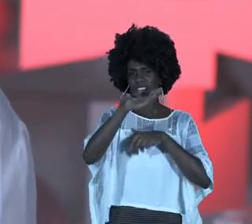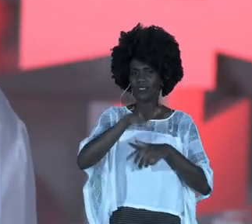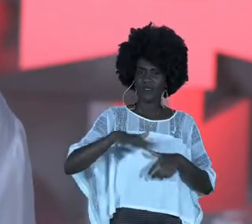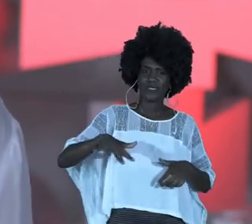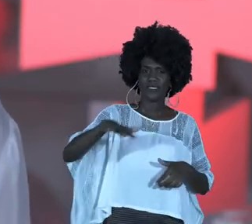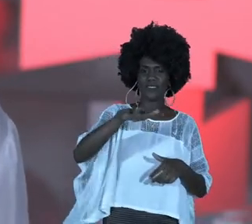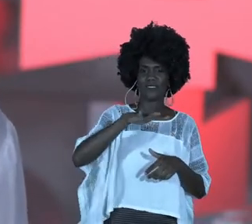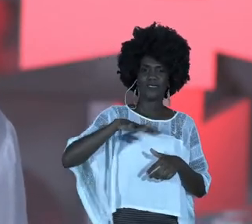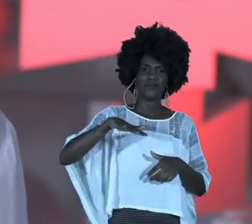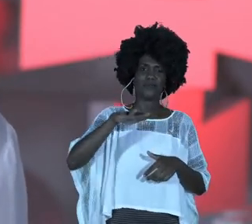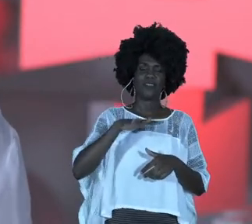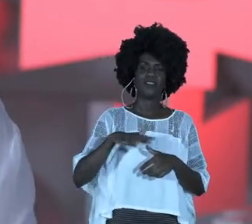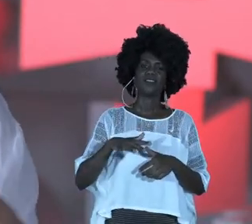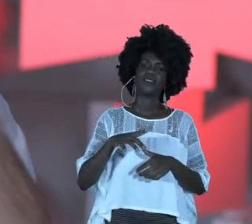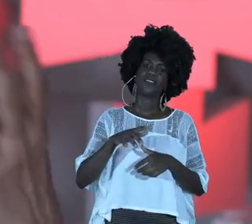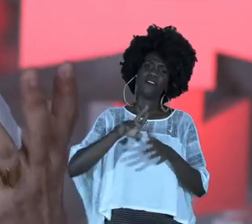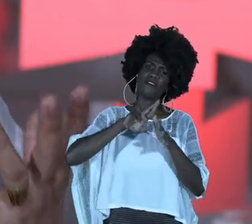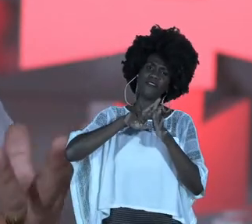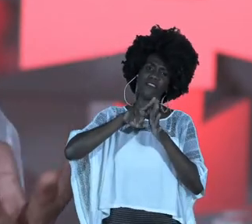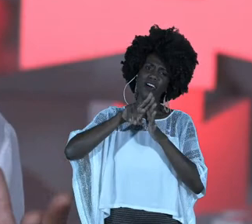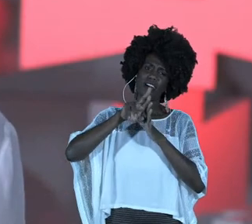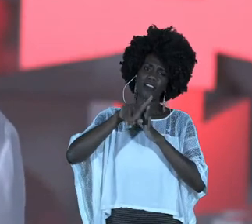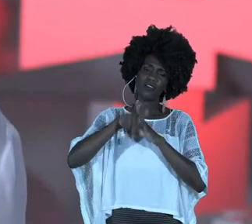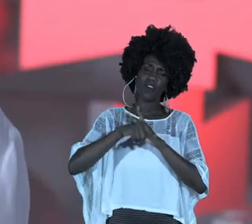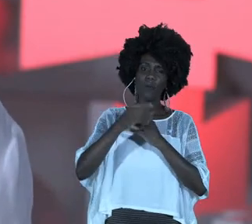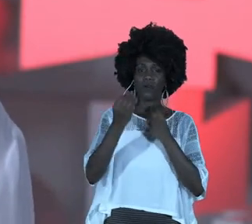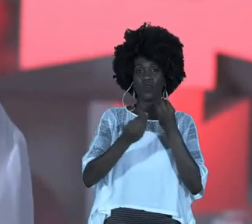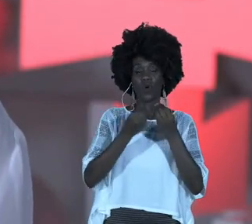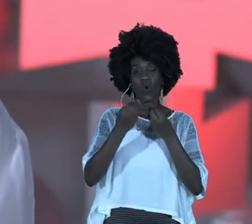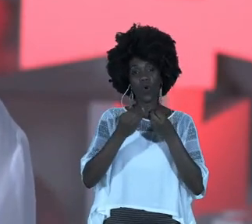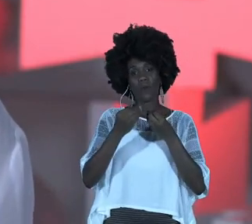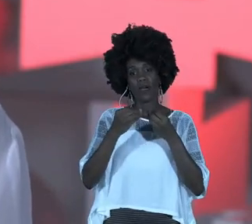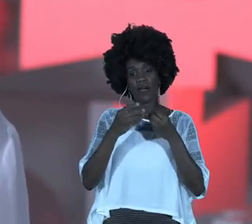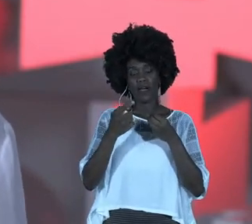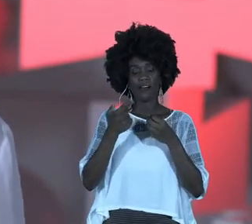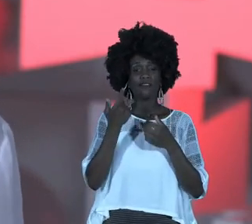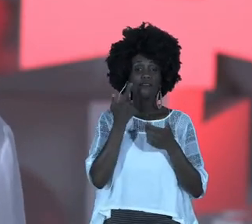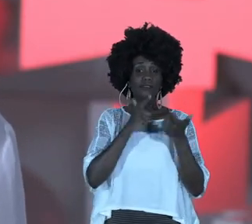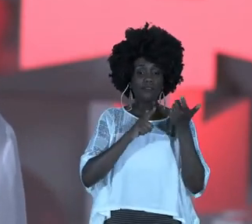espaço, né? Nas várias formas de abordar a espacialidade